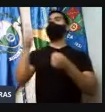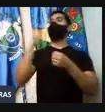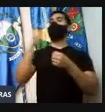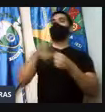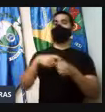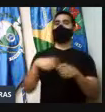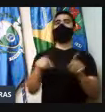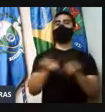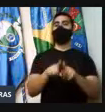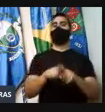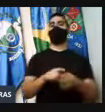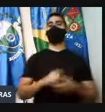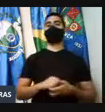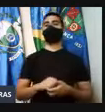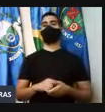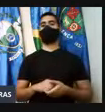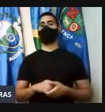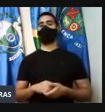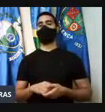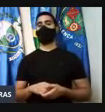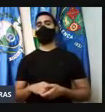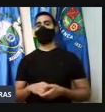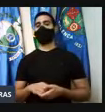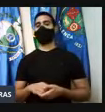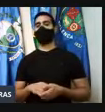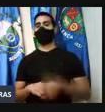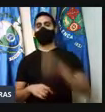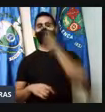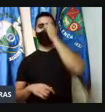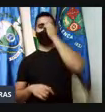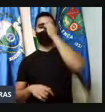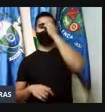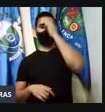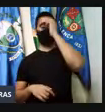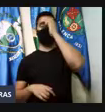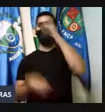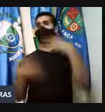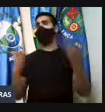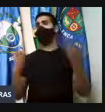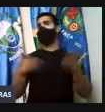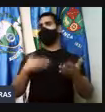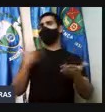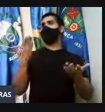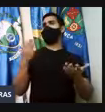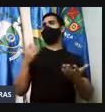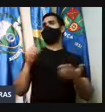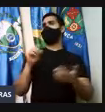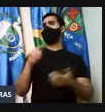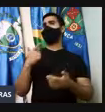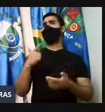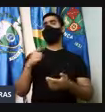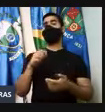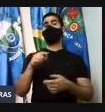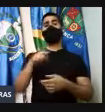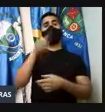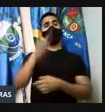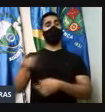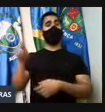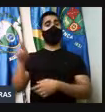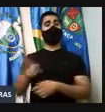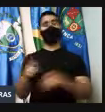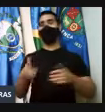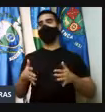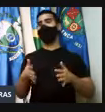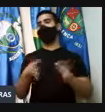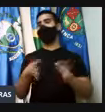lá, volta para a sanção do prefeito, mas com a surpresa. Não é sanção, é um veto total do